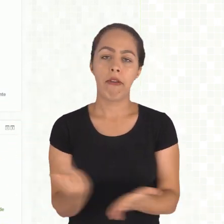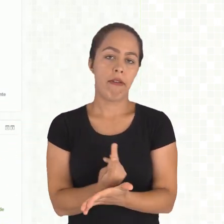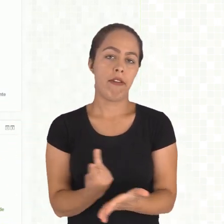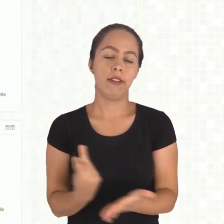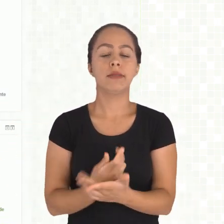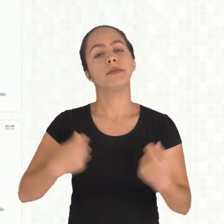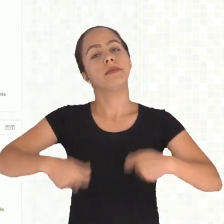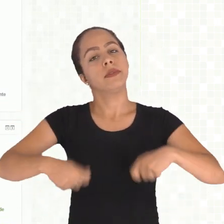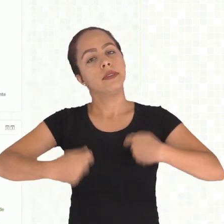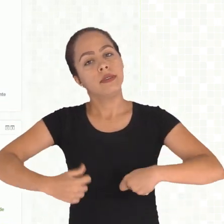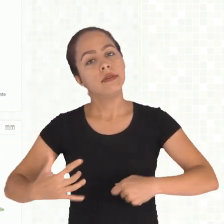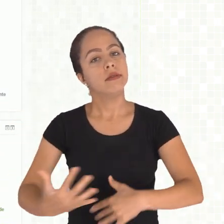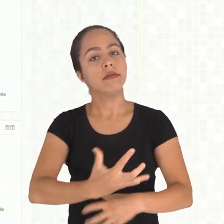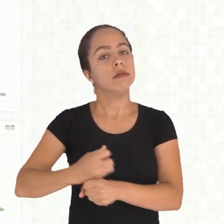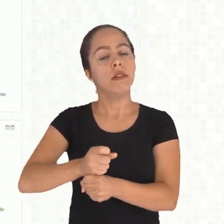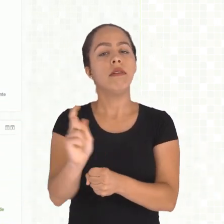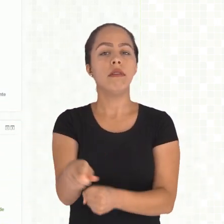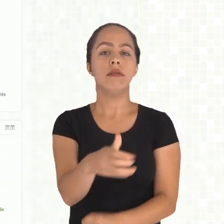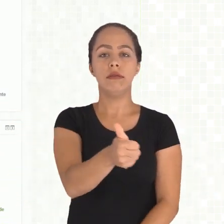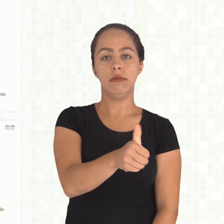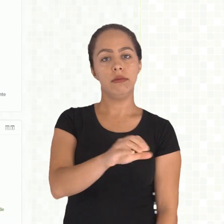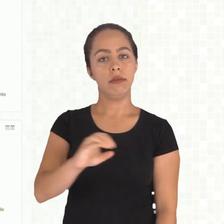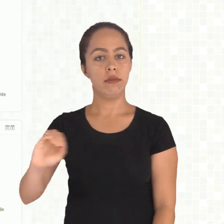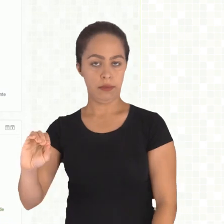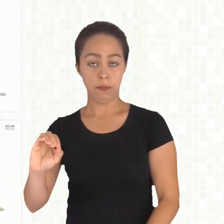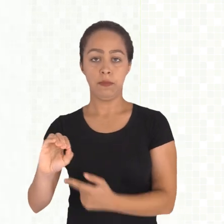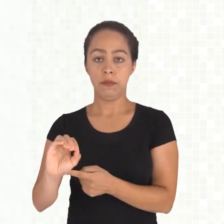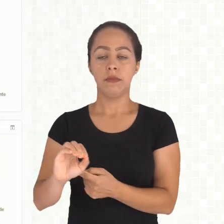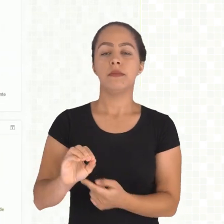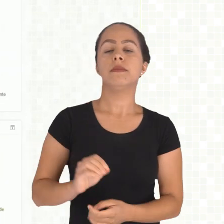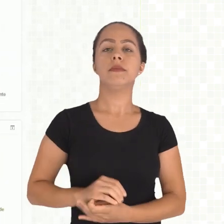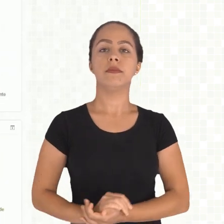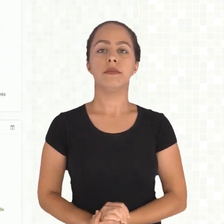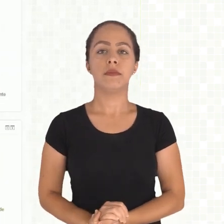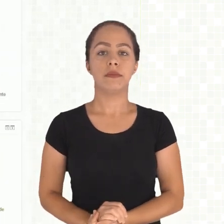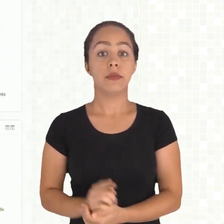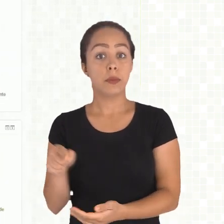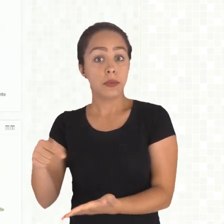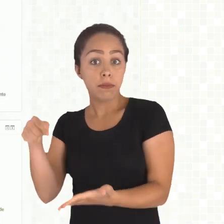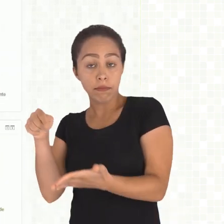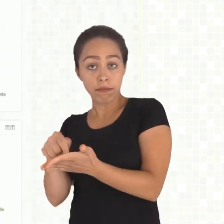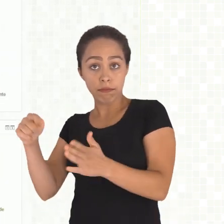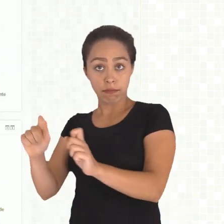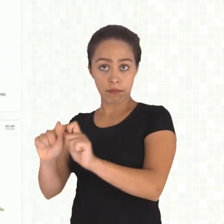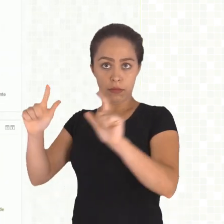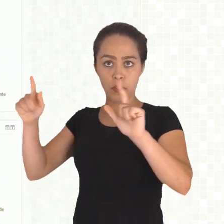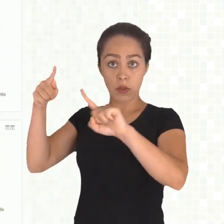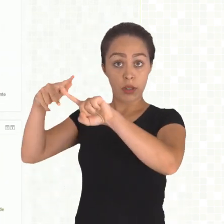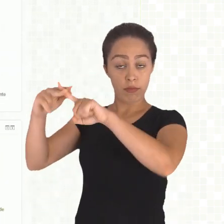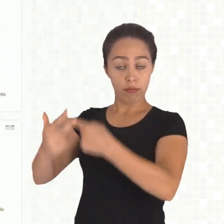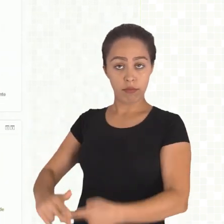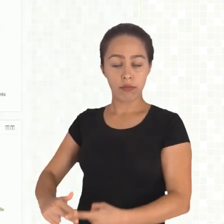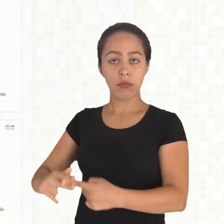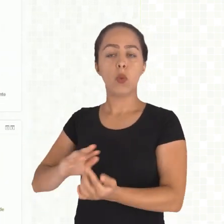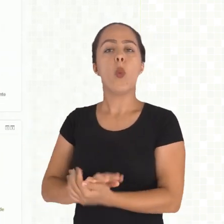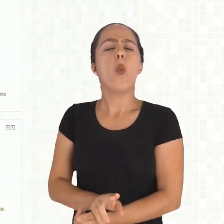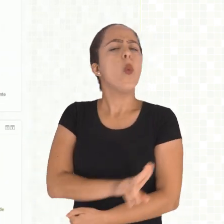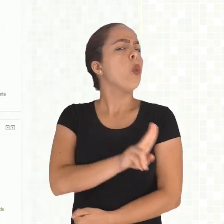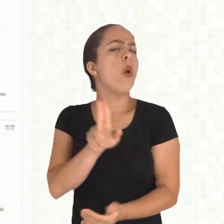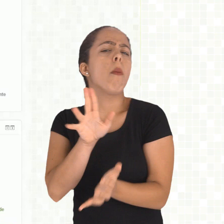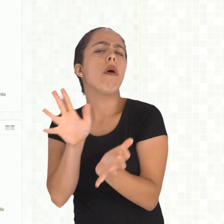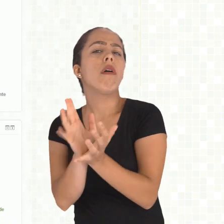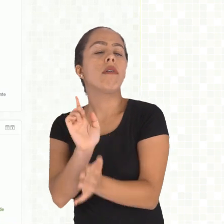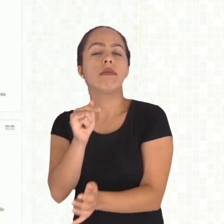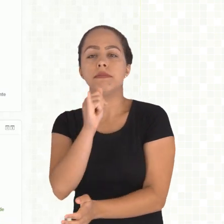vamos fazer? Nós vamos adicionar uma nova categoria que está nesse botão aqui embaixo, é só clicar no botão. O nome da categoria